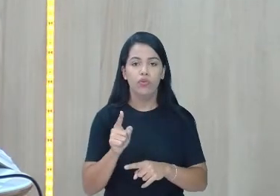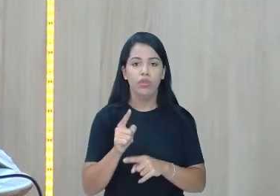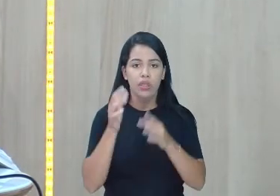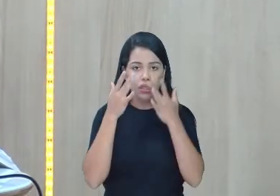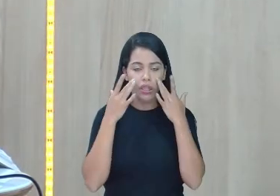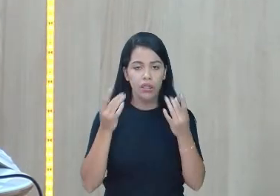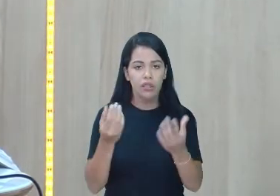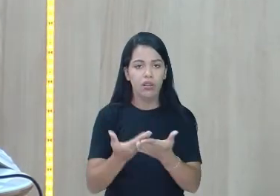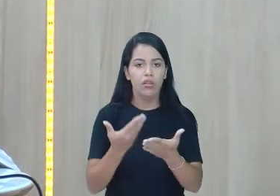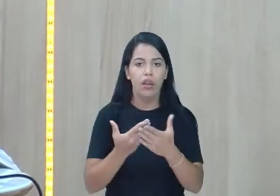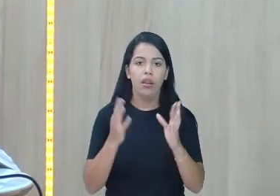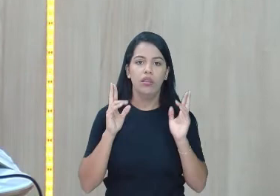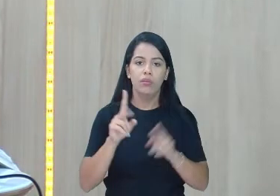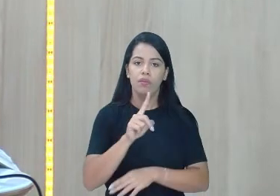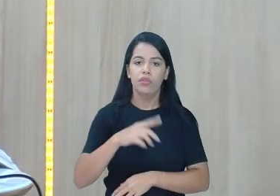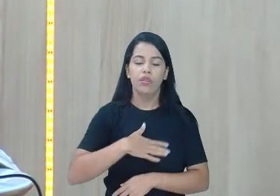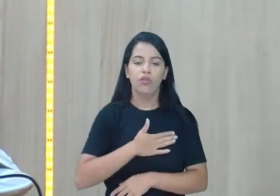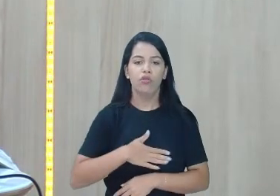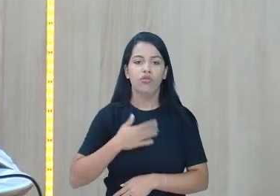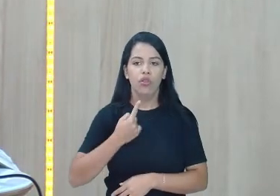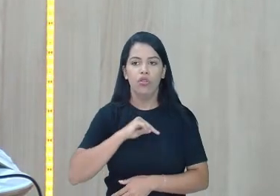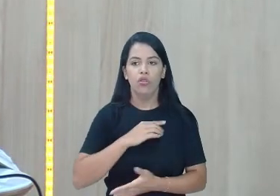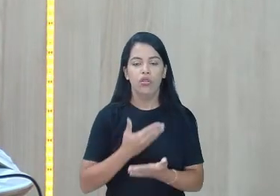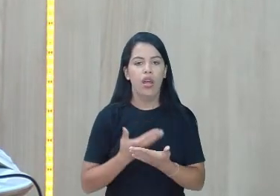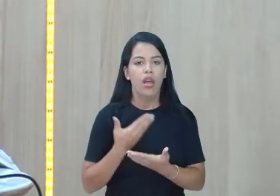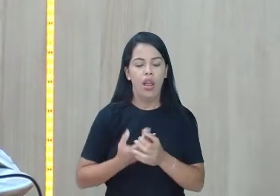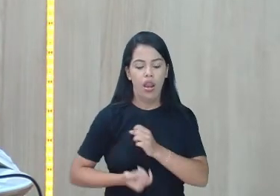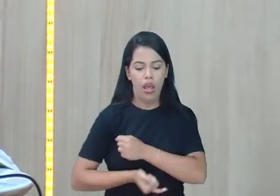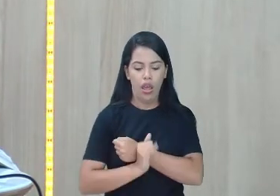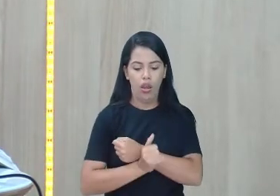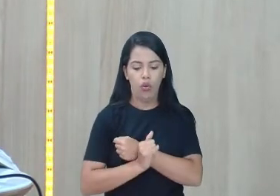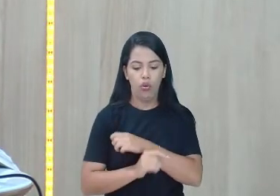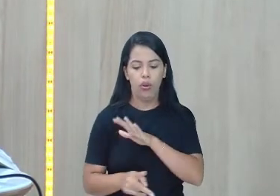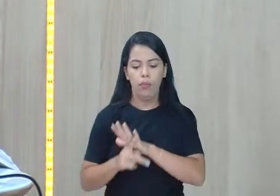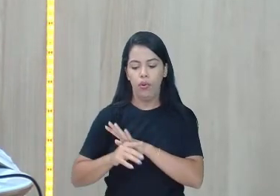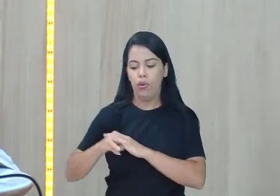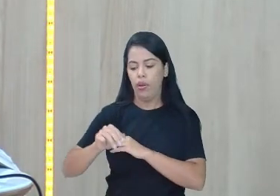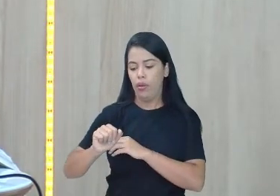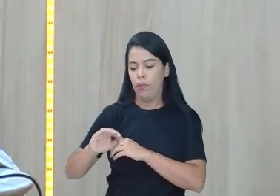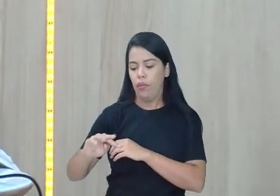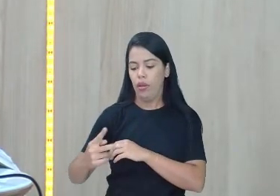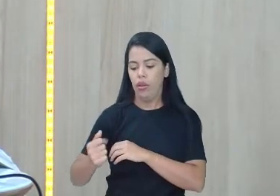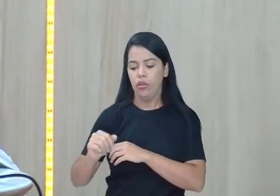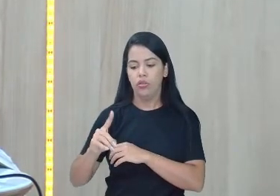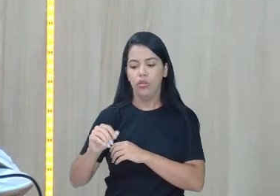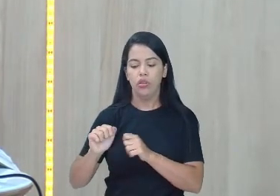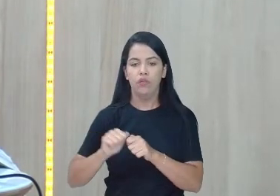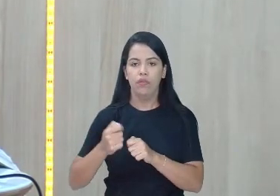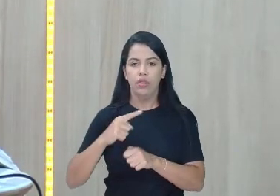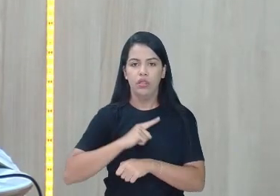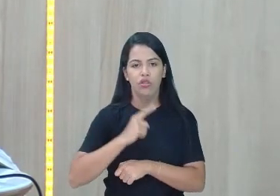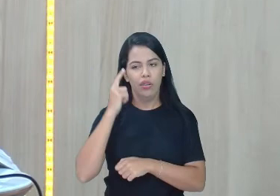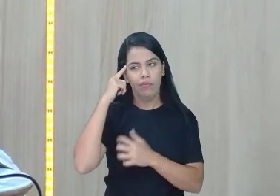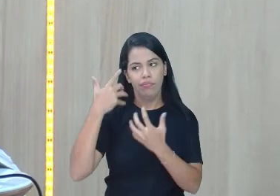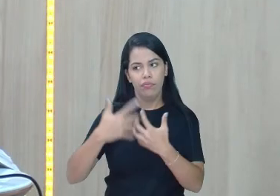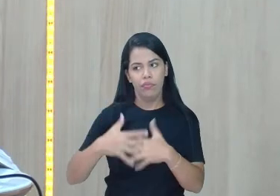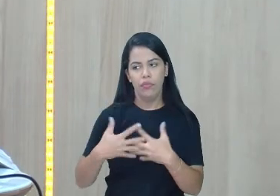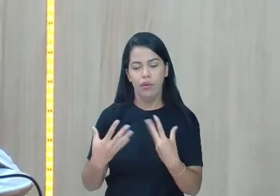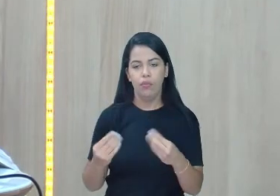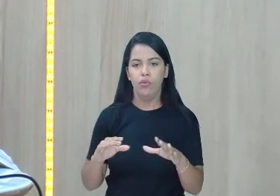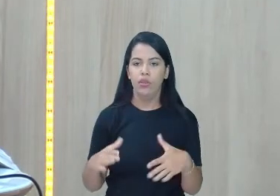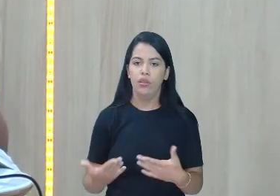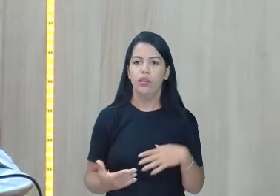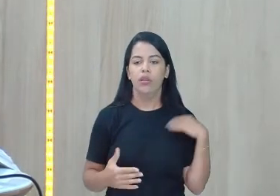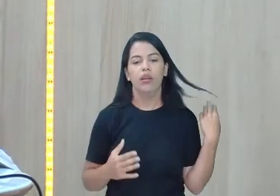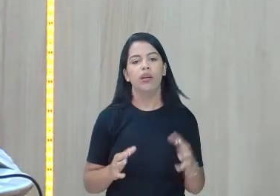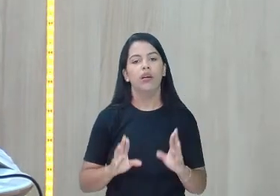aula e eu espero que vocês tenham gostado. A crônica de Machado faz a gente pensar muito, né? E eu acho que é